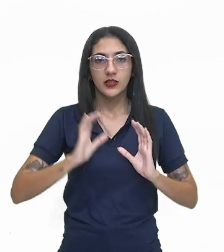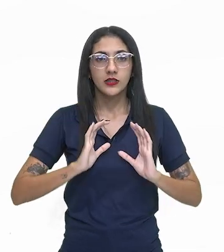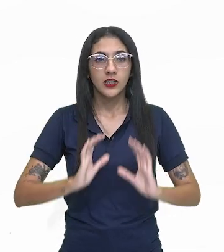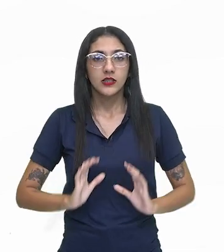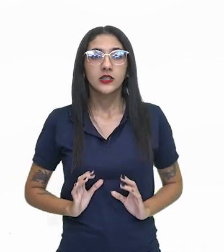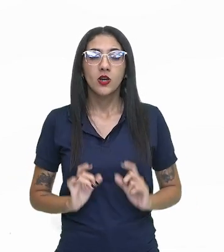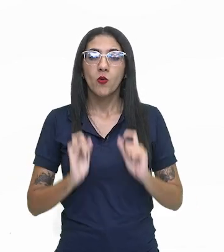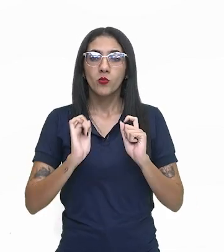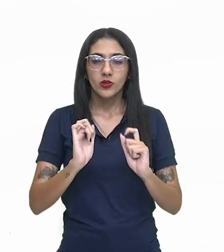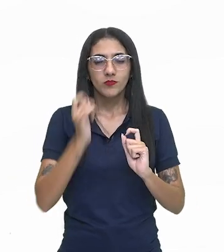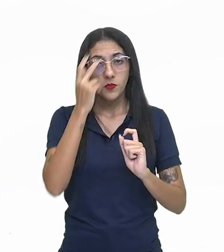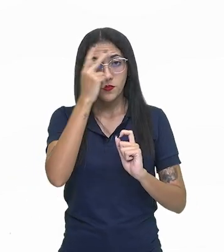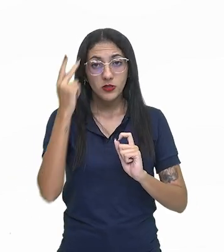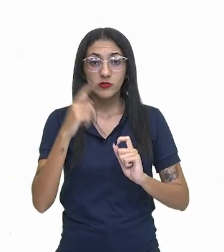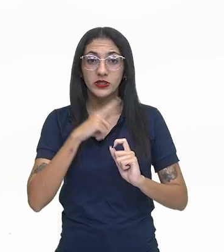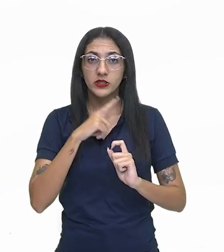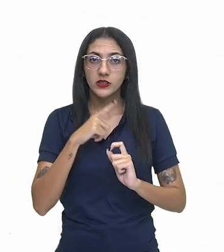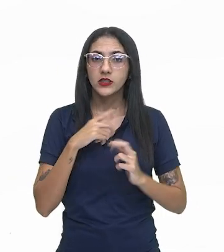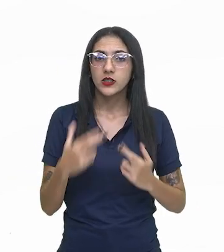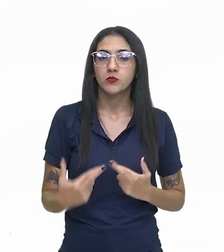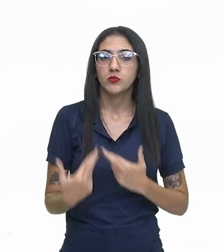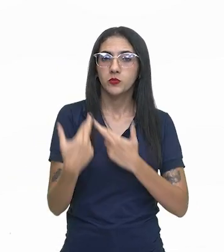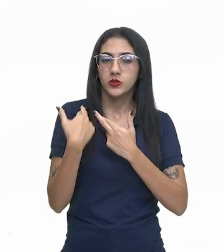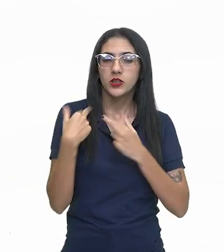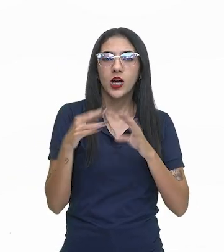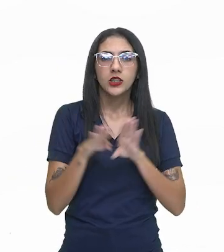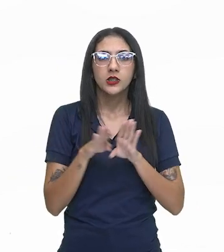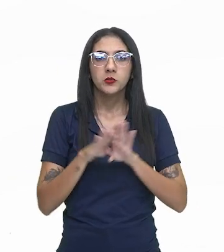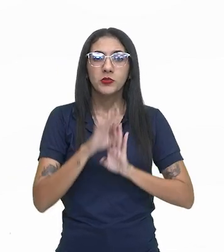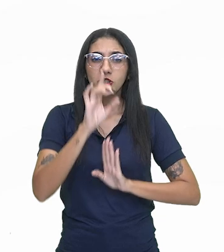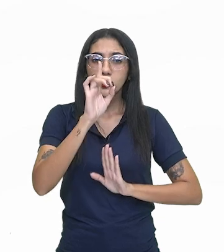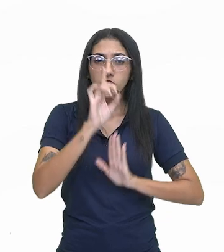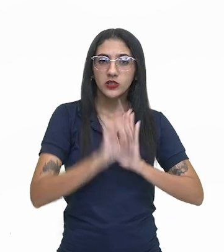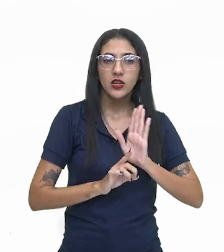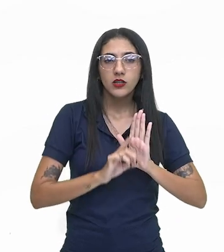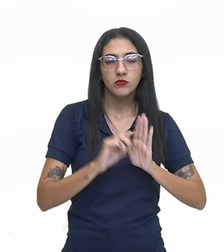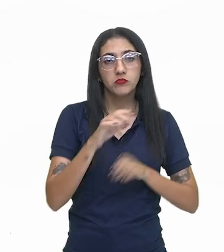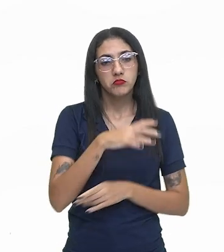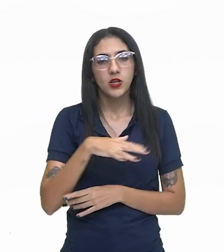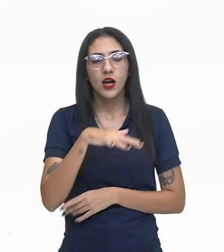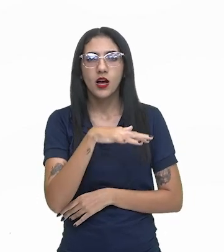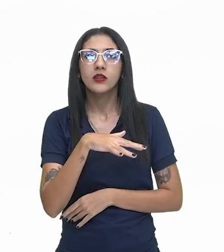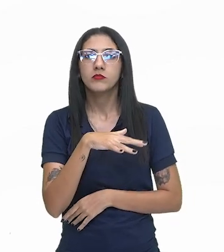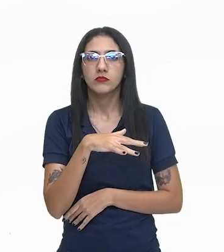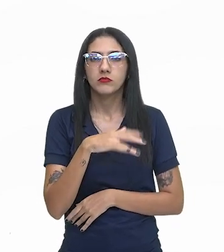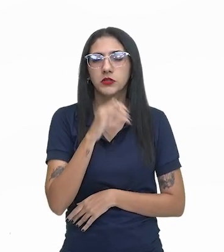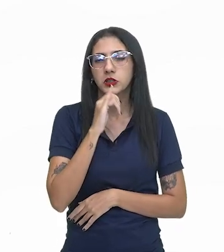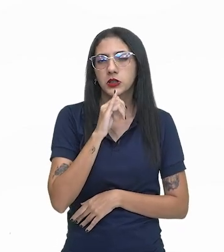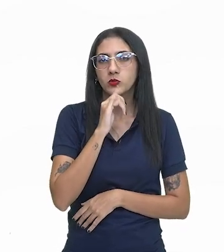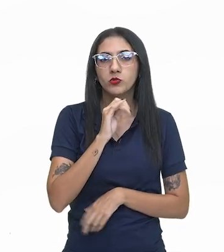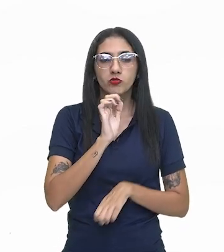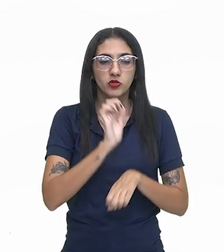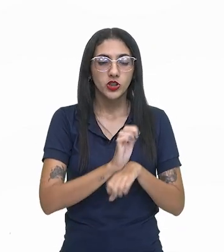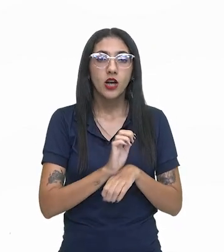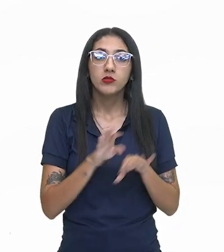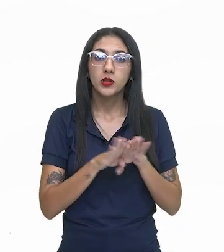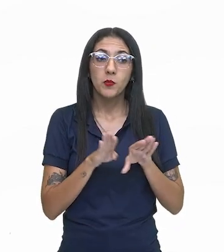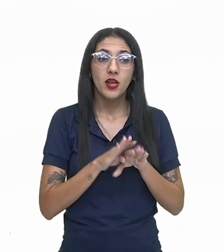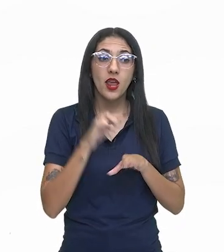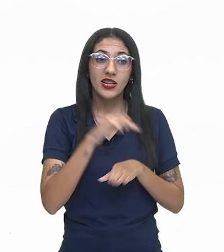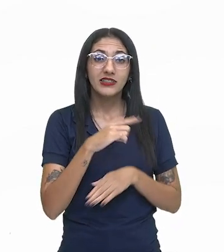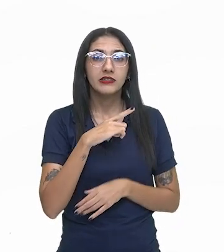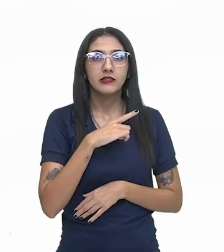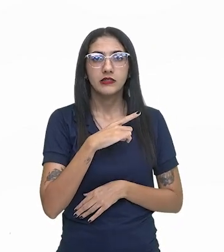ser reconhecido como membro de um grupo político, no caso, um Estado, e de possuir direito